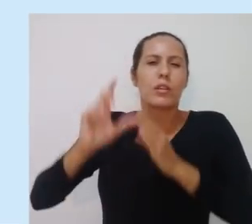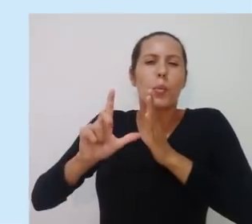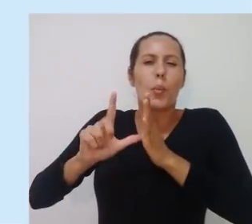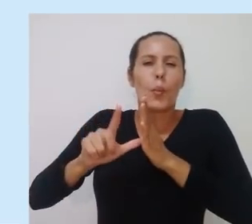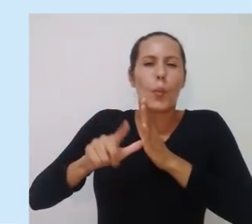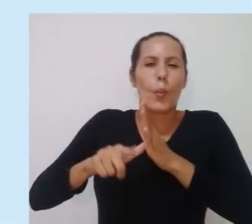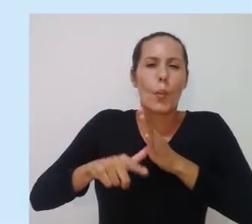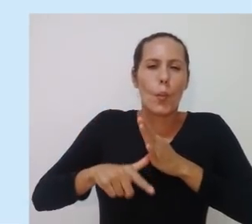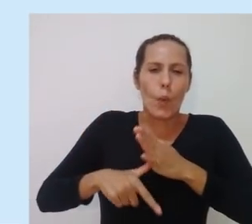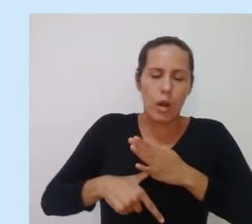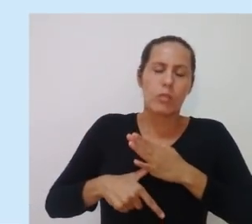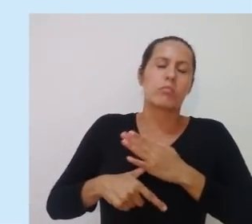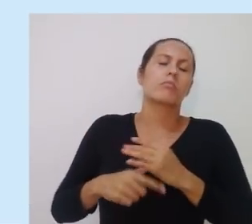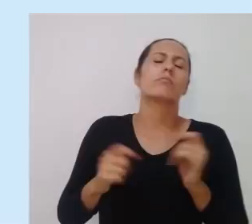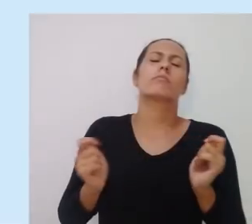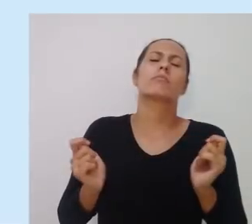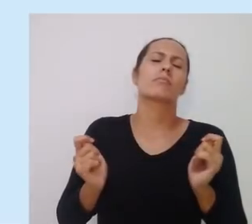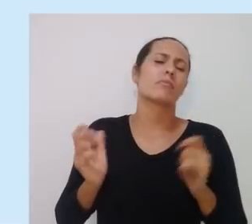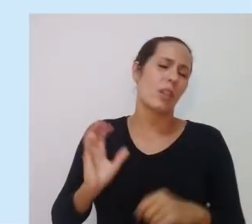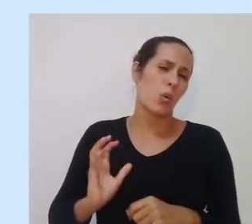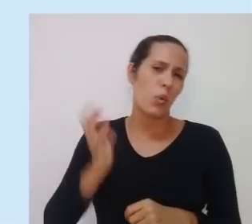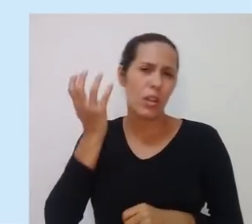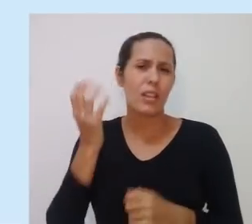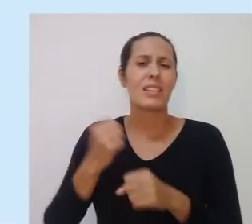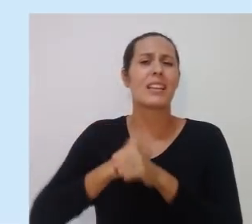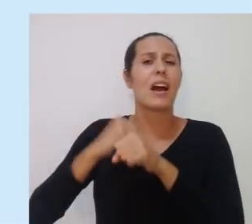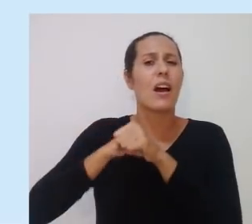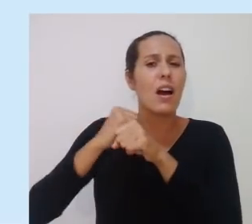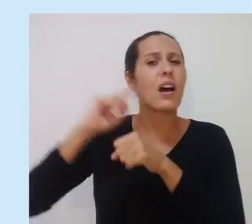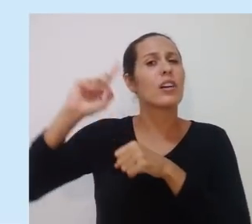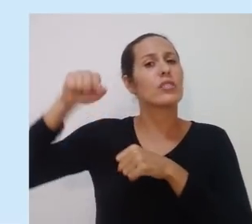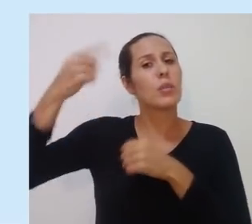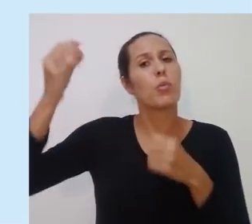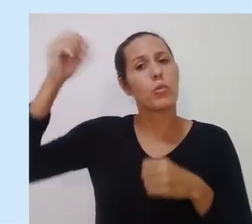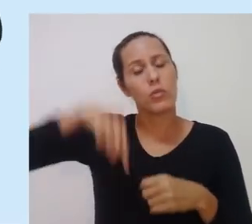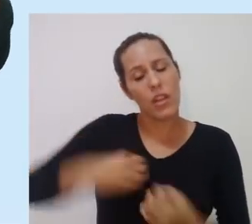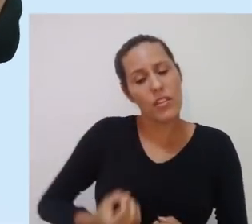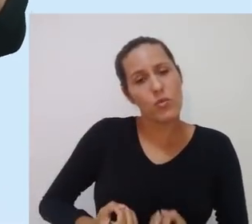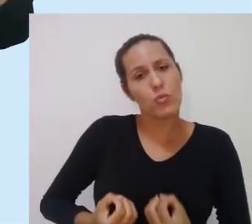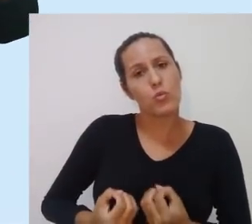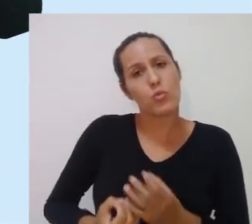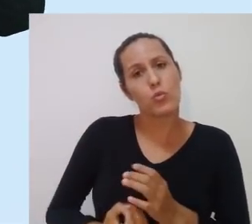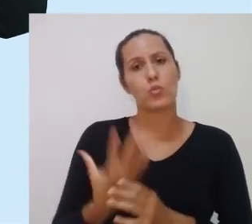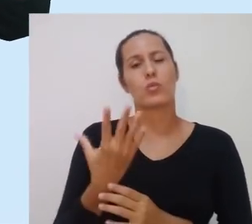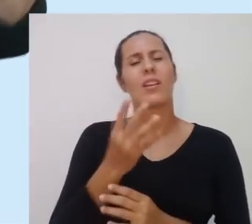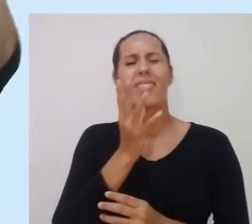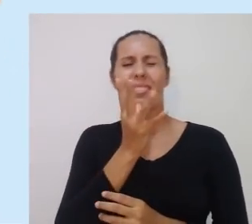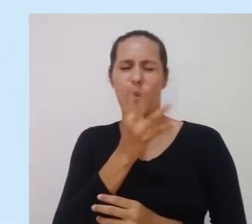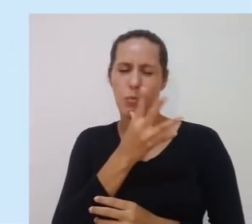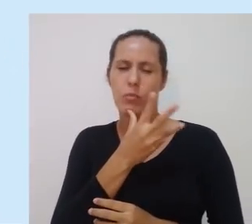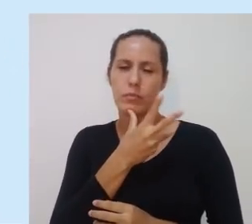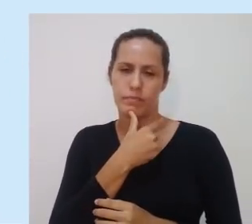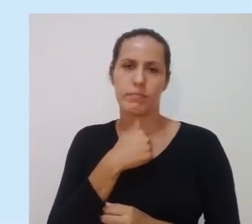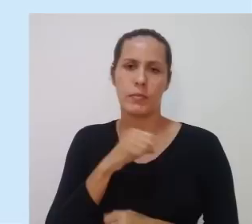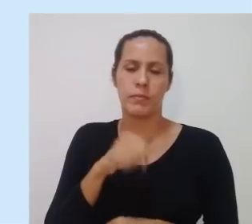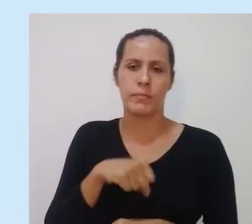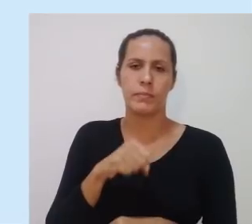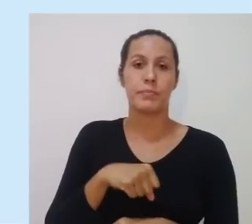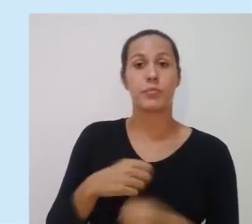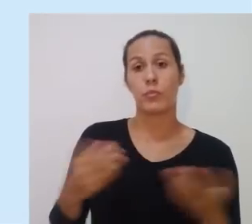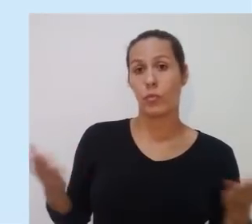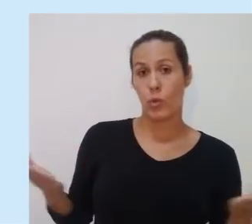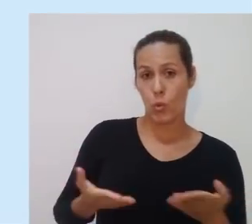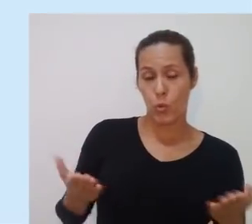um certo delay, ou seja, um certo atraso. Vem alguns anos depois,